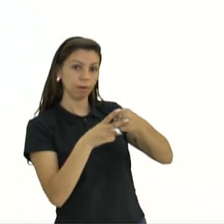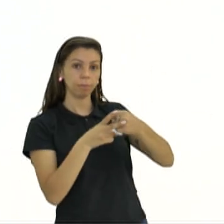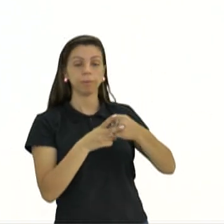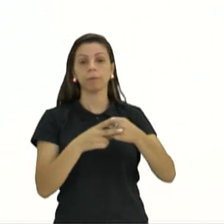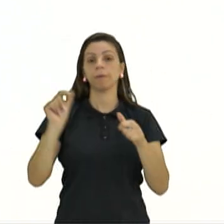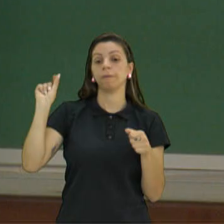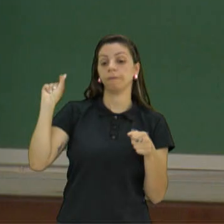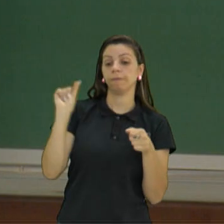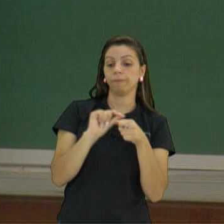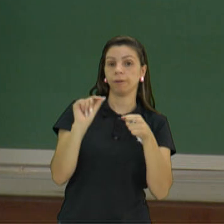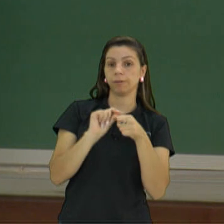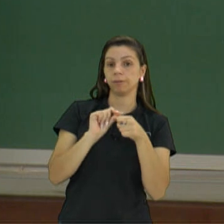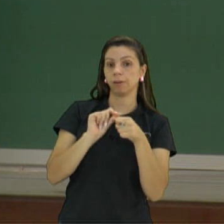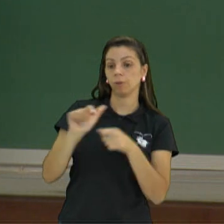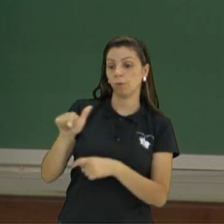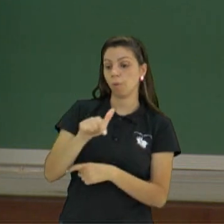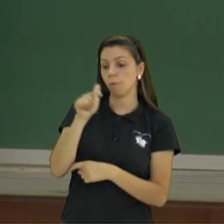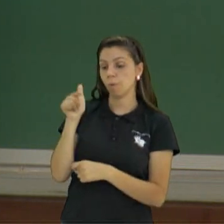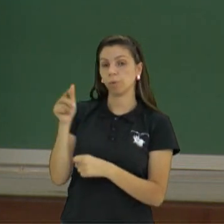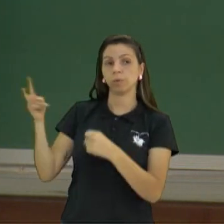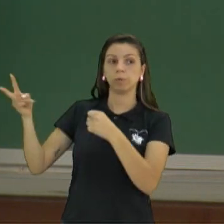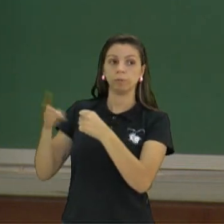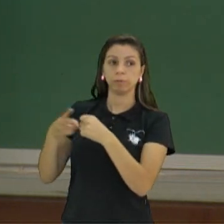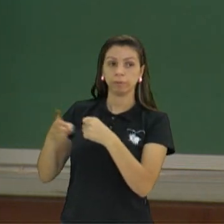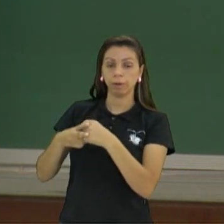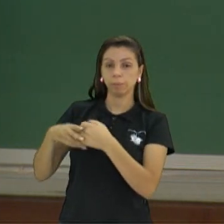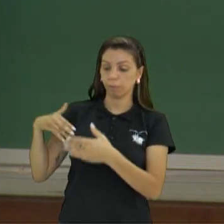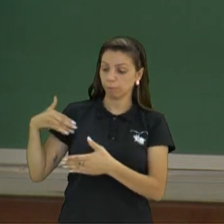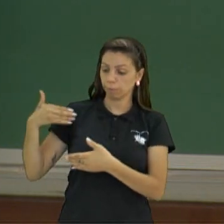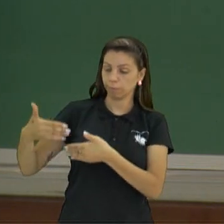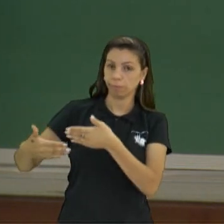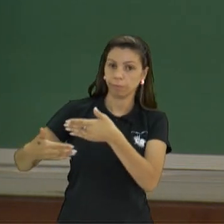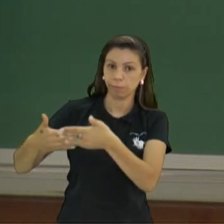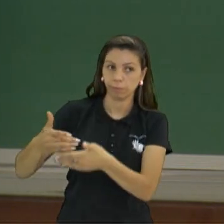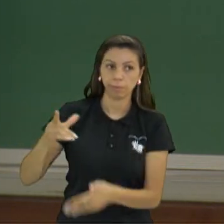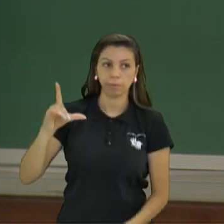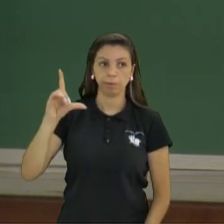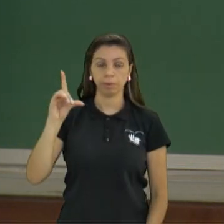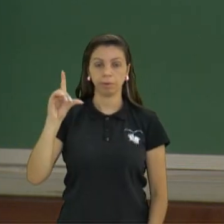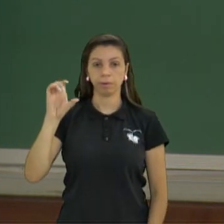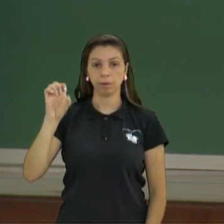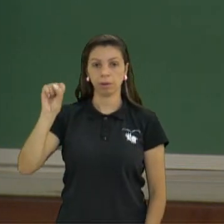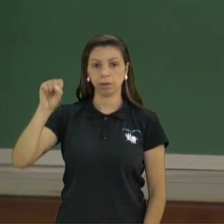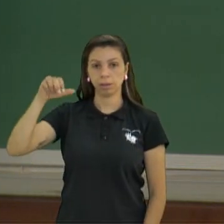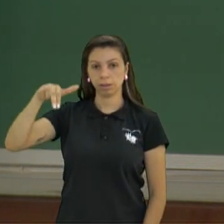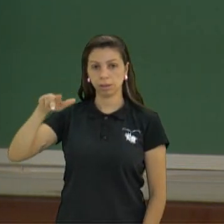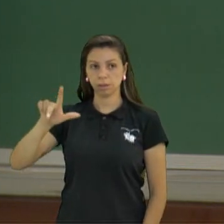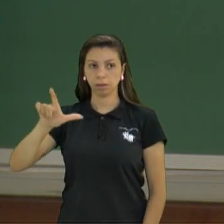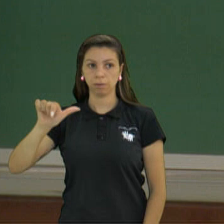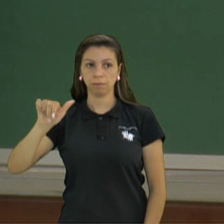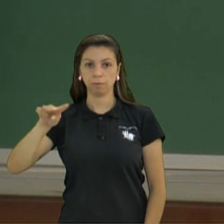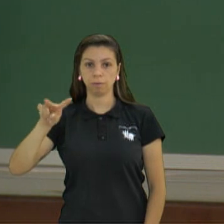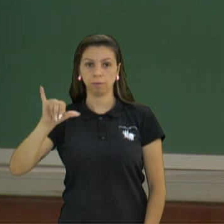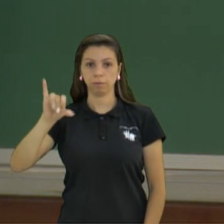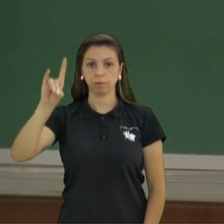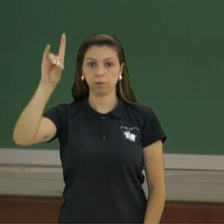e o verbo desenvolver, que nesse caso está no particípio, em uma das formas nominais. Vamos em